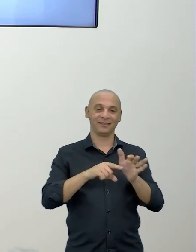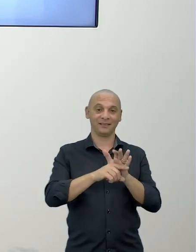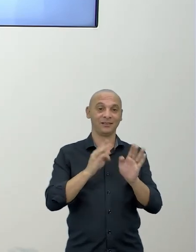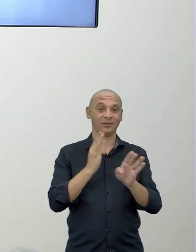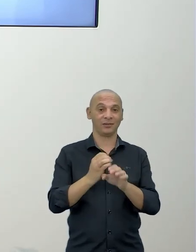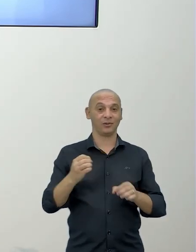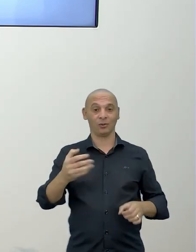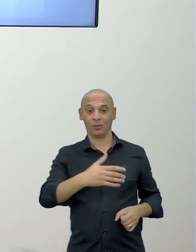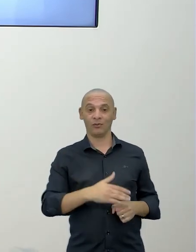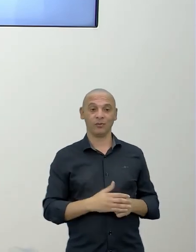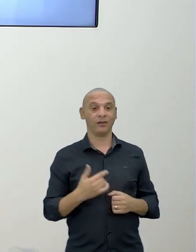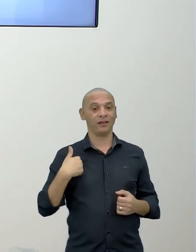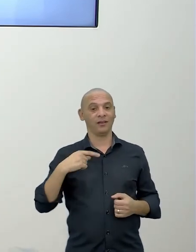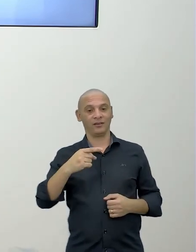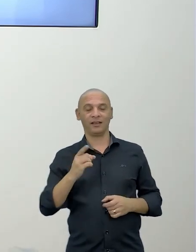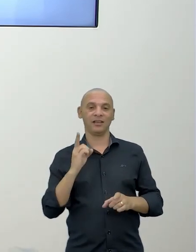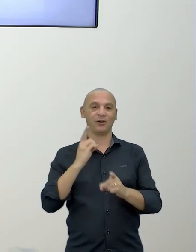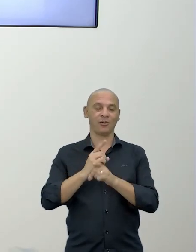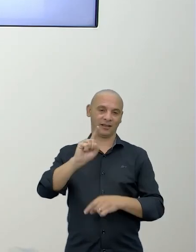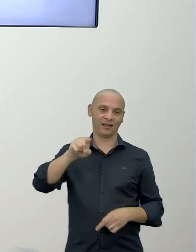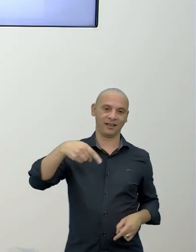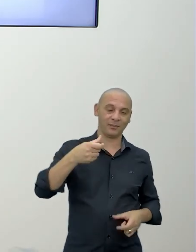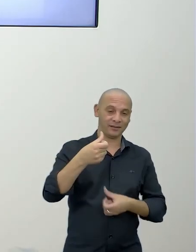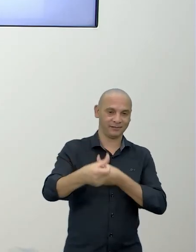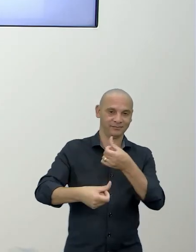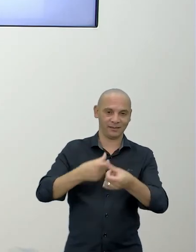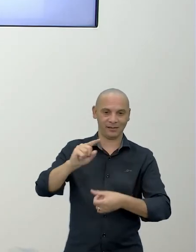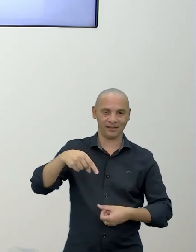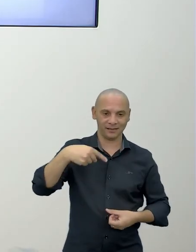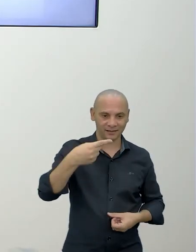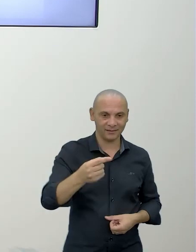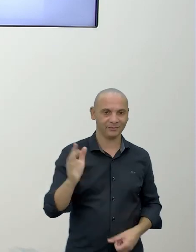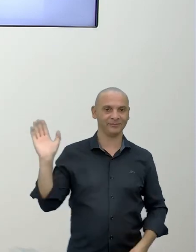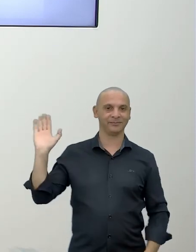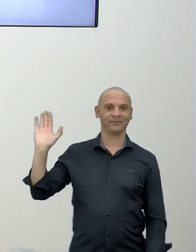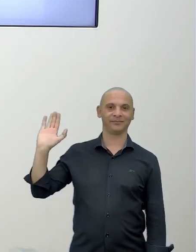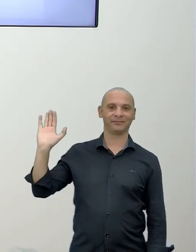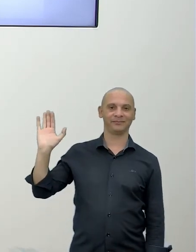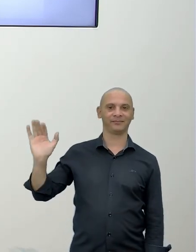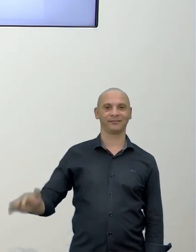na massa, principalmente na época da faculdade. Espero que vocês possam se divertir fazendo isso e ter